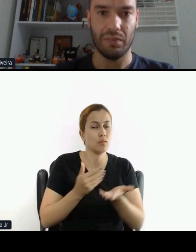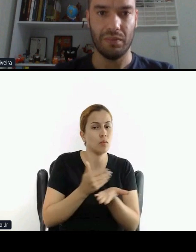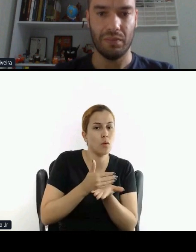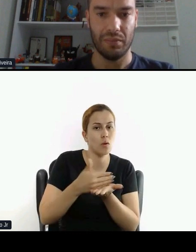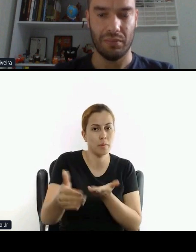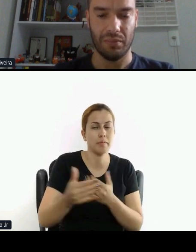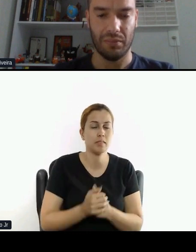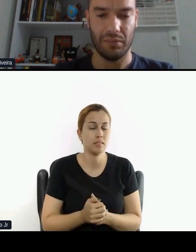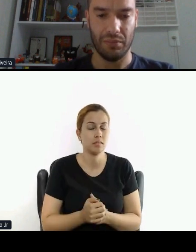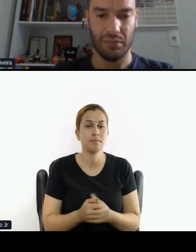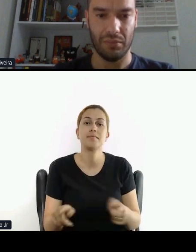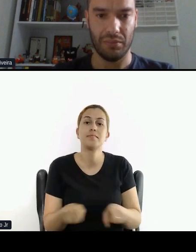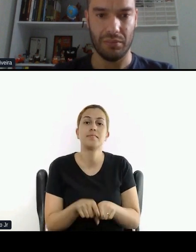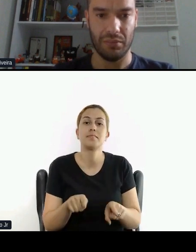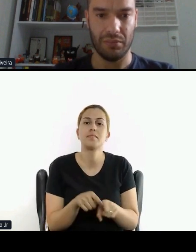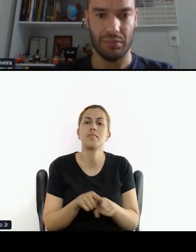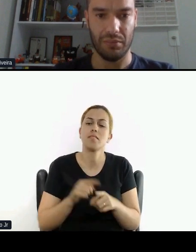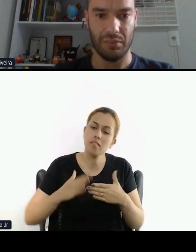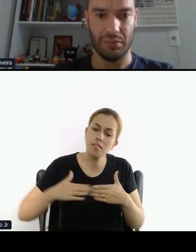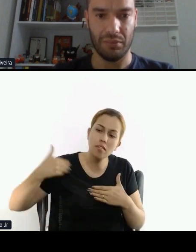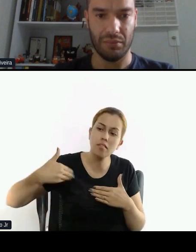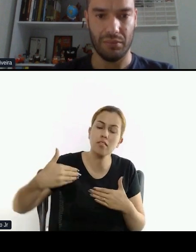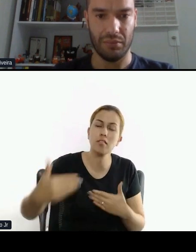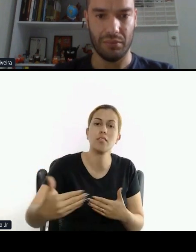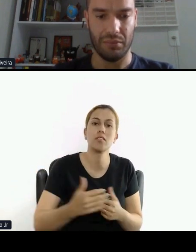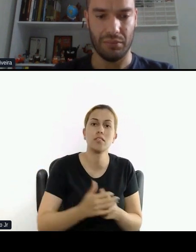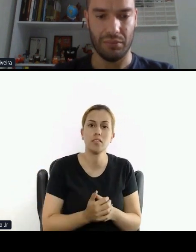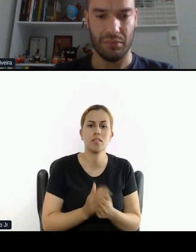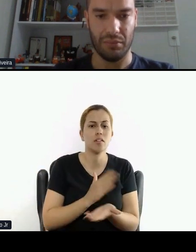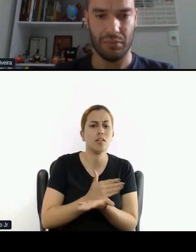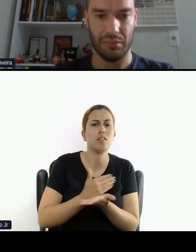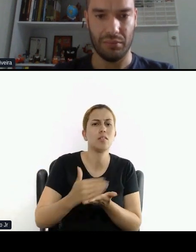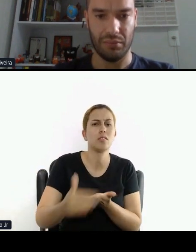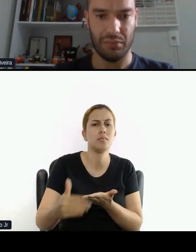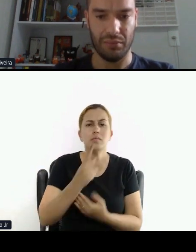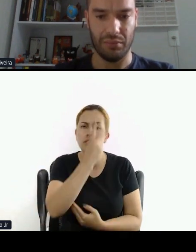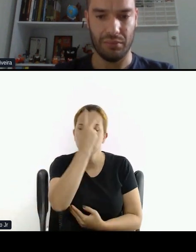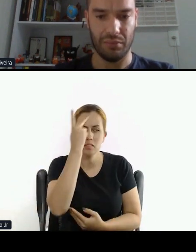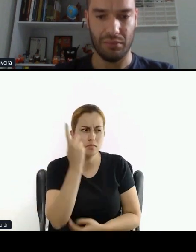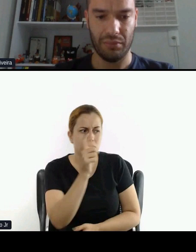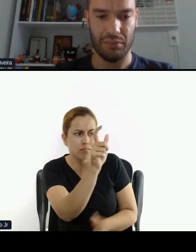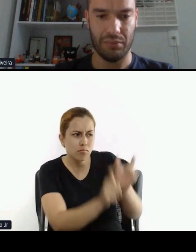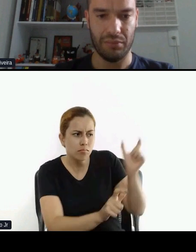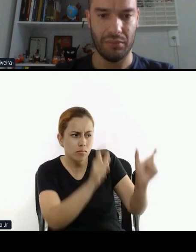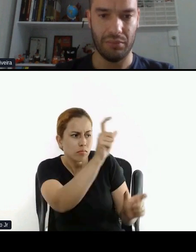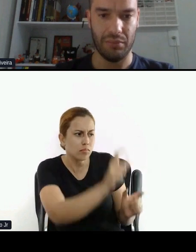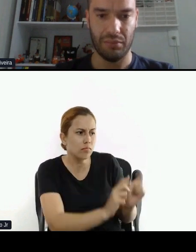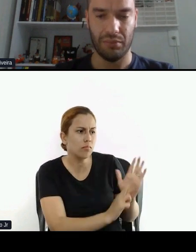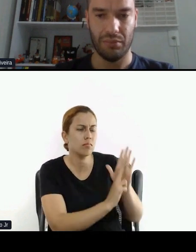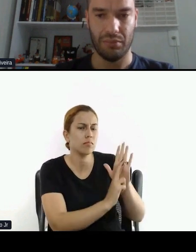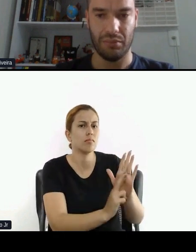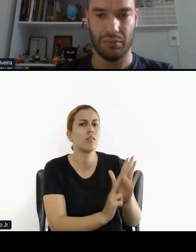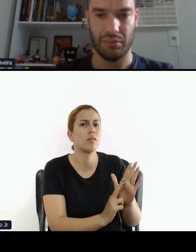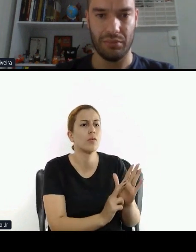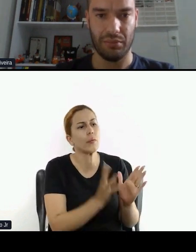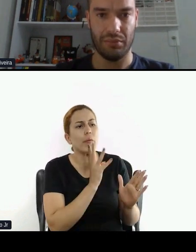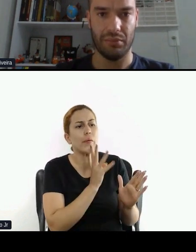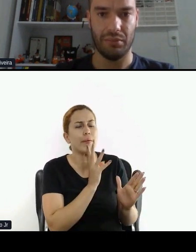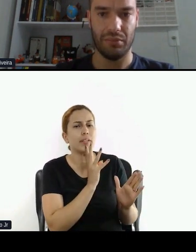Assurance, e através disso, né, comecei a encontrar pessoas de referência, né, comecei a entender o conceito do que de fato